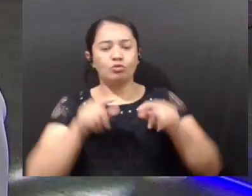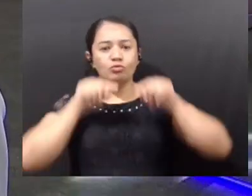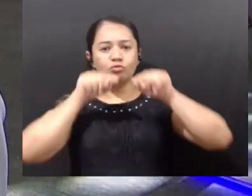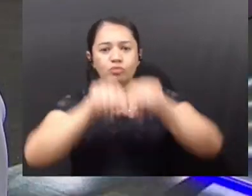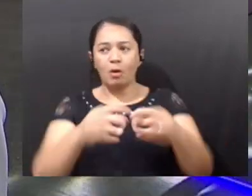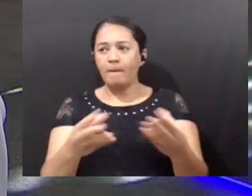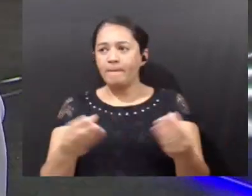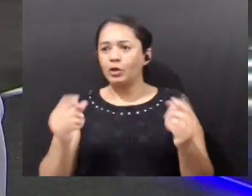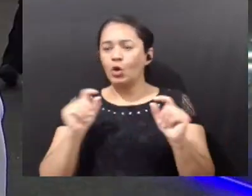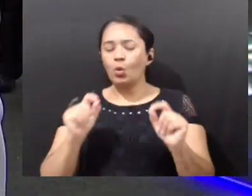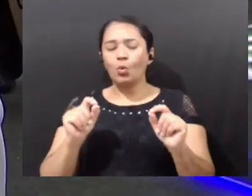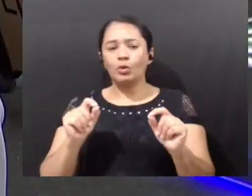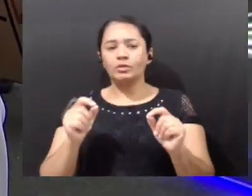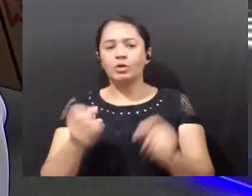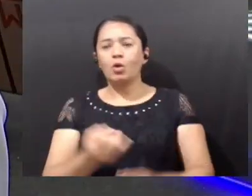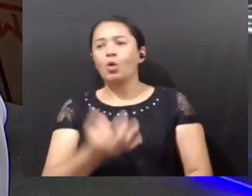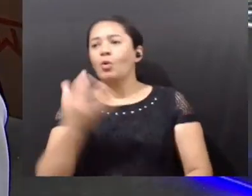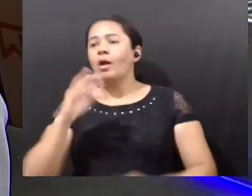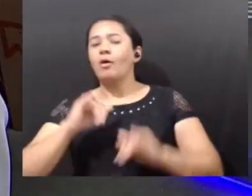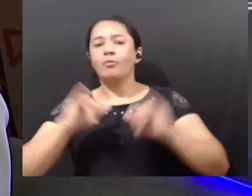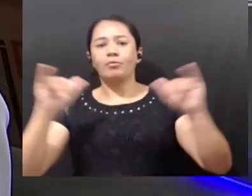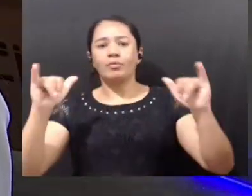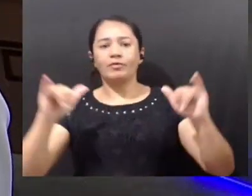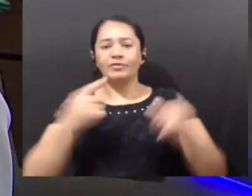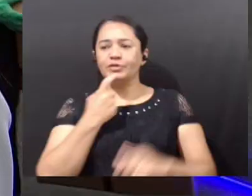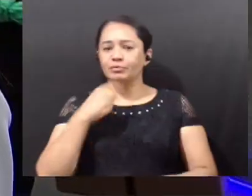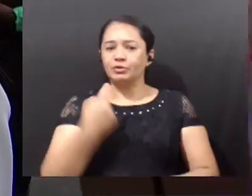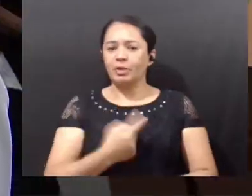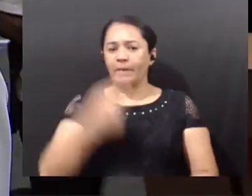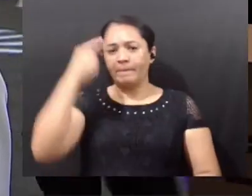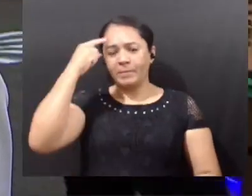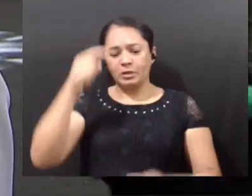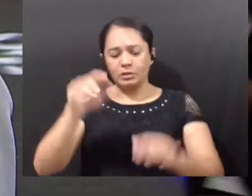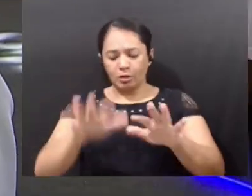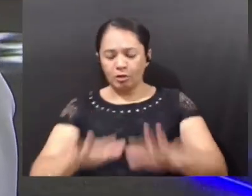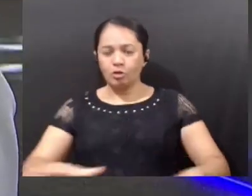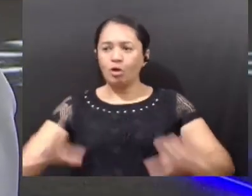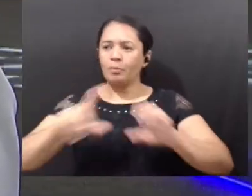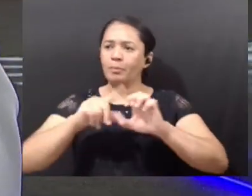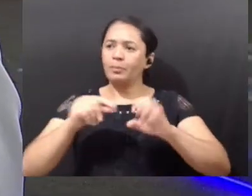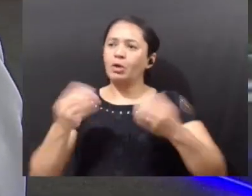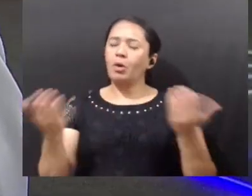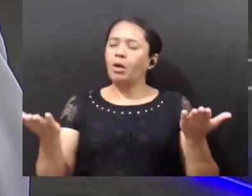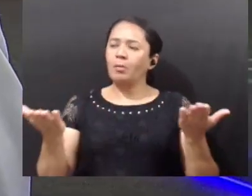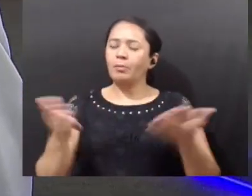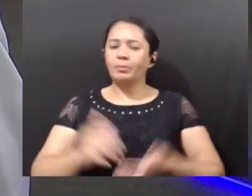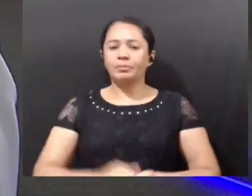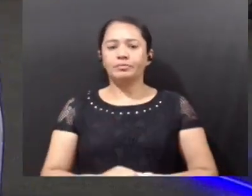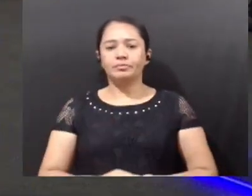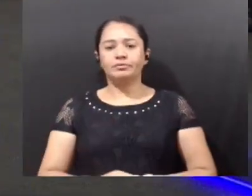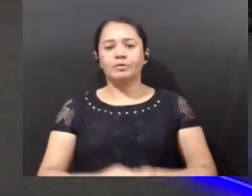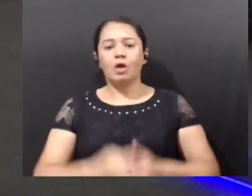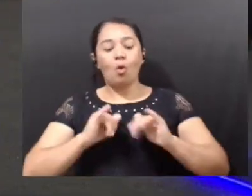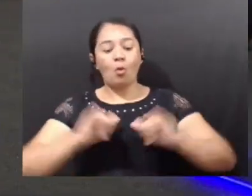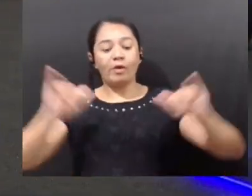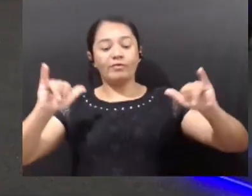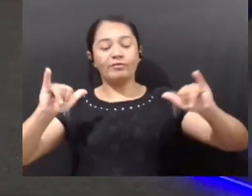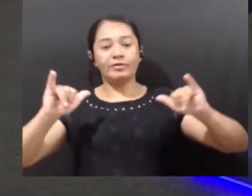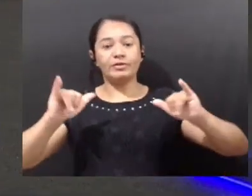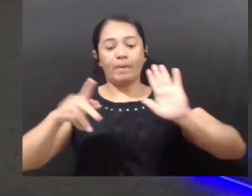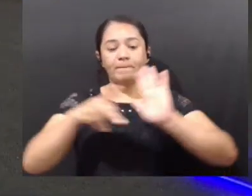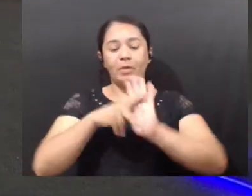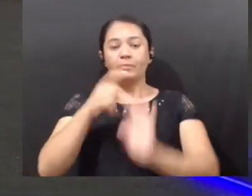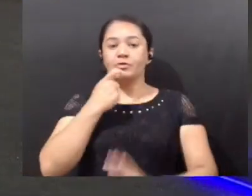qual é o recado de Campinas quando a gente pensa nesse universo empreendedor? O recado de Campinas é sempre um recado de